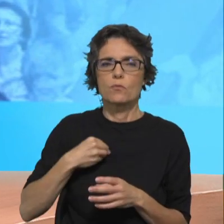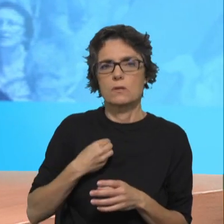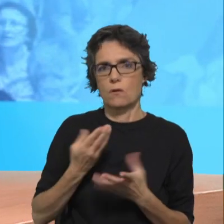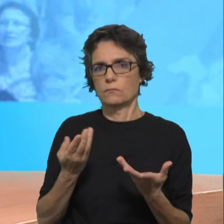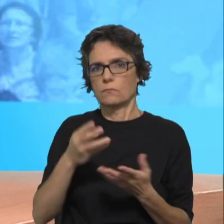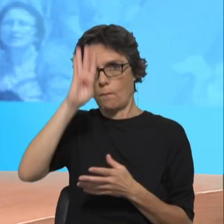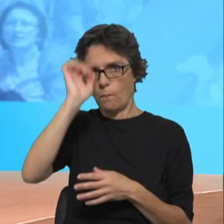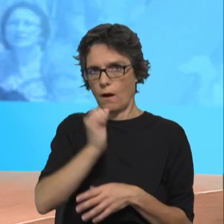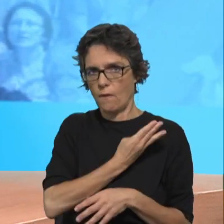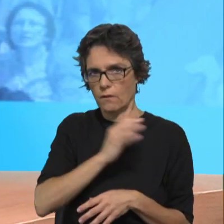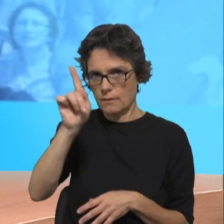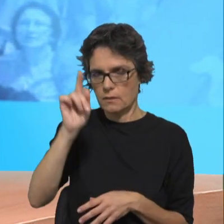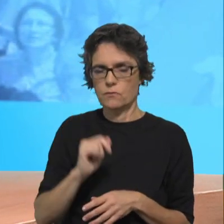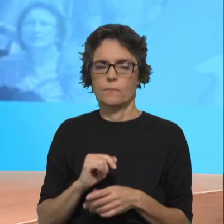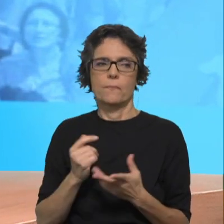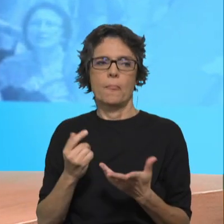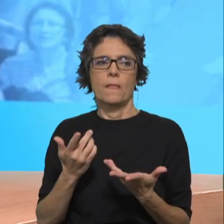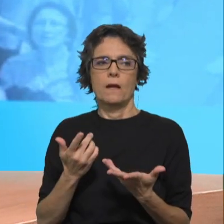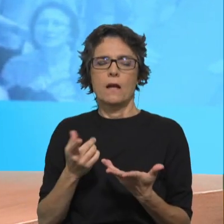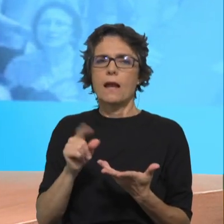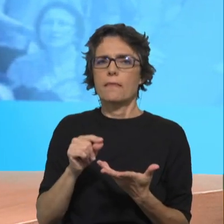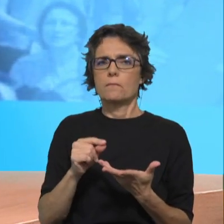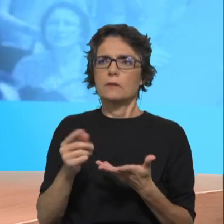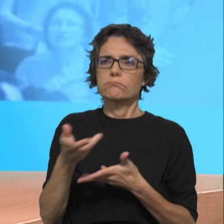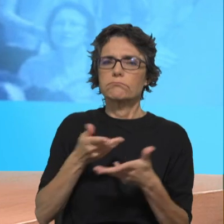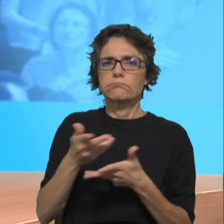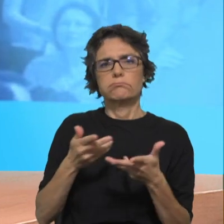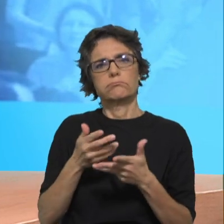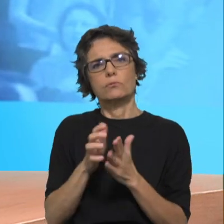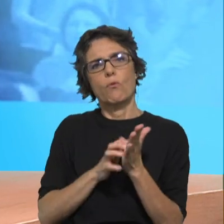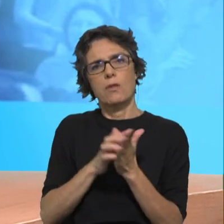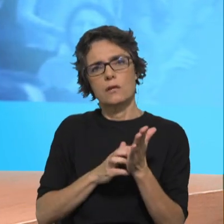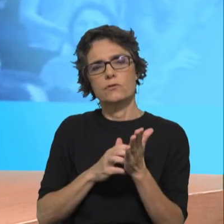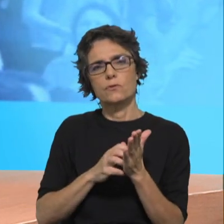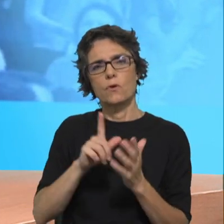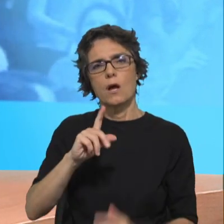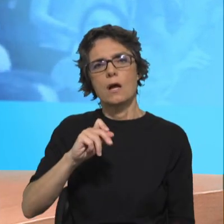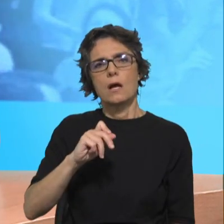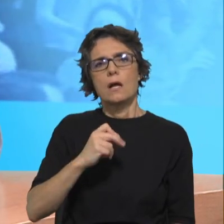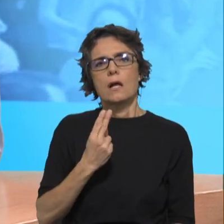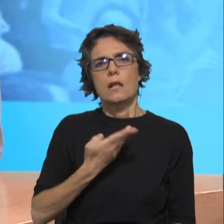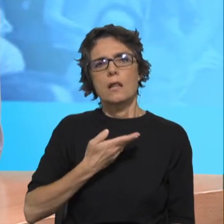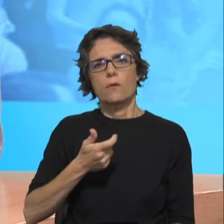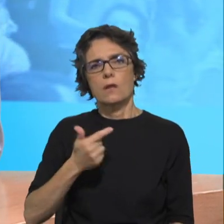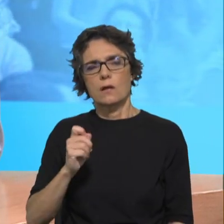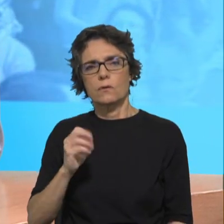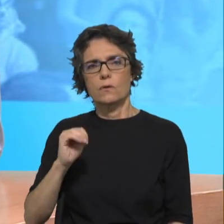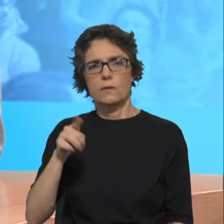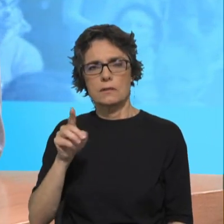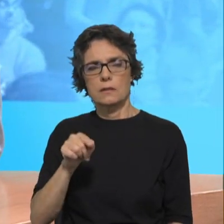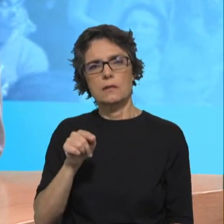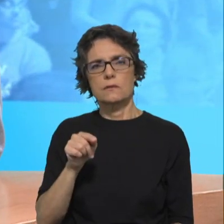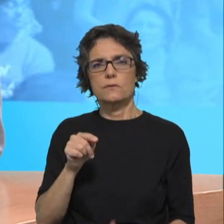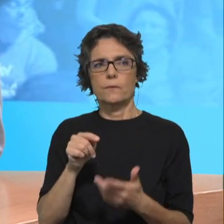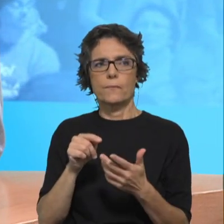sua reflexão, onde se partilha um bocadinho a gênese do texto Laudato Si. E é muito interessante, porque